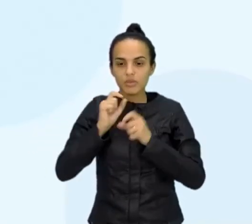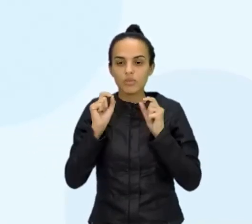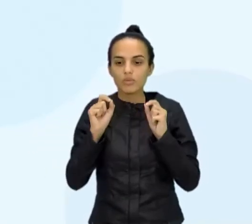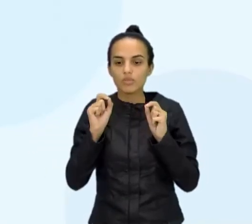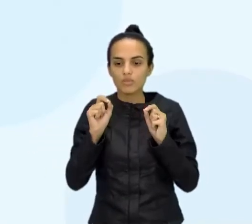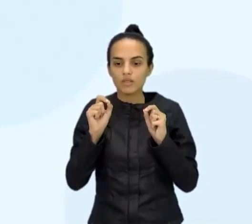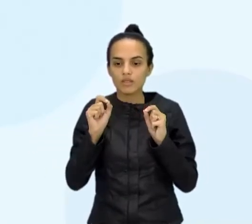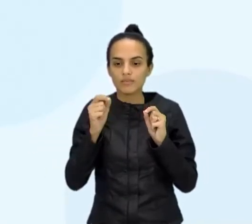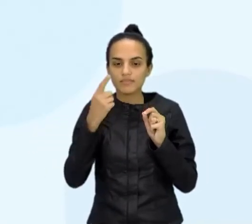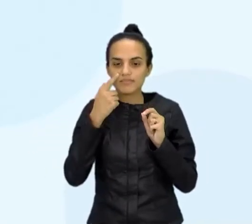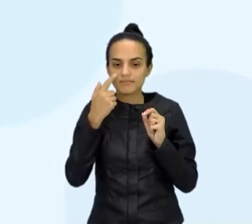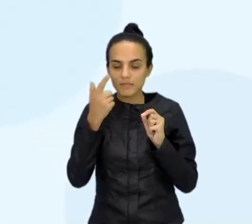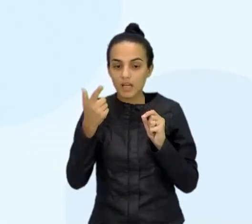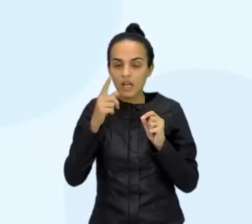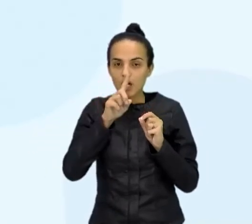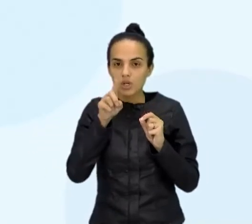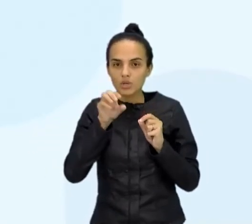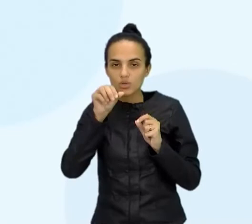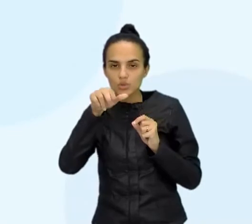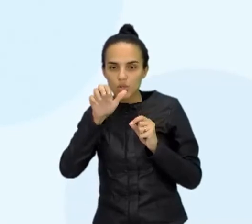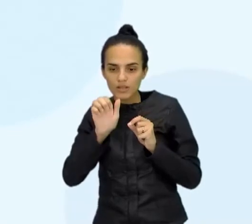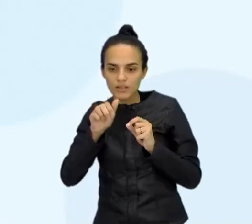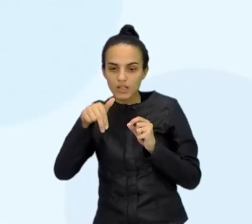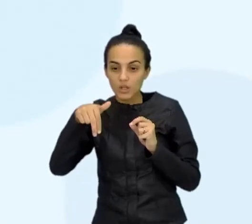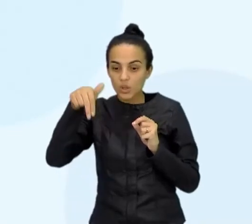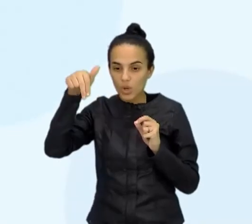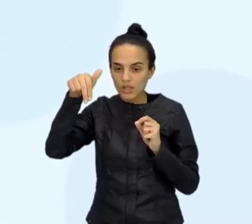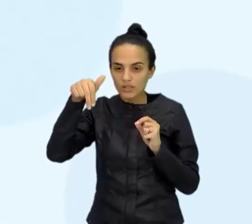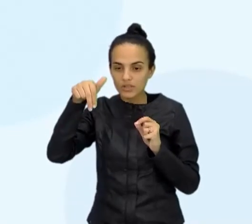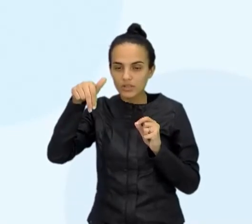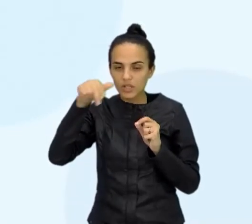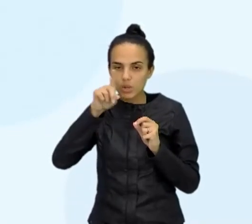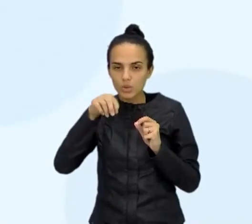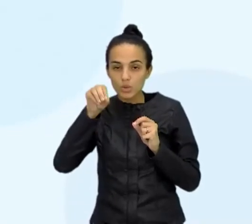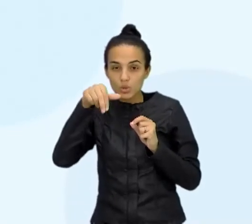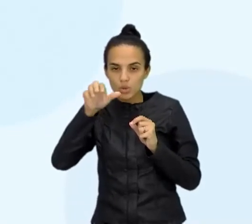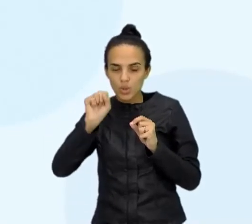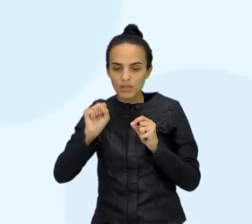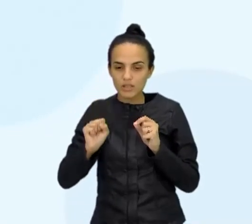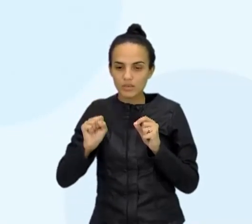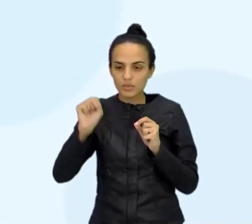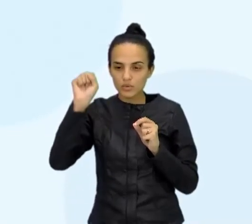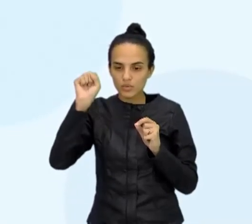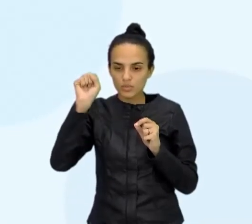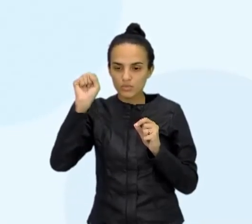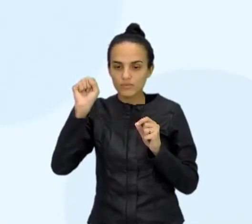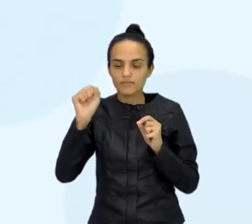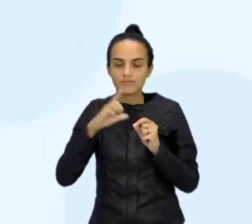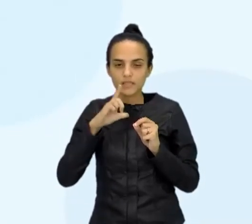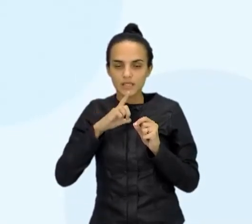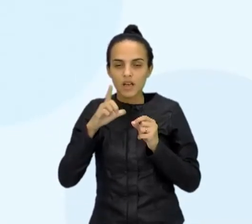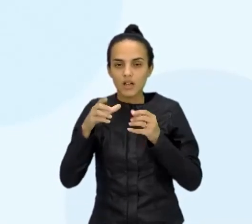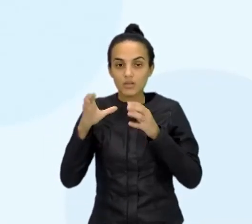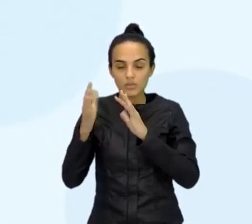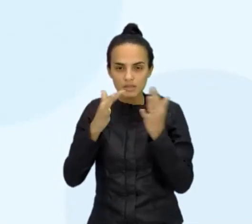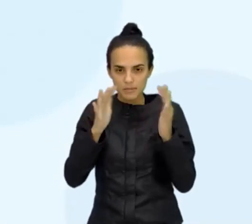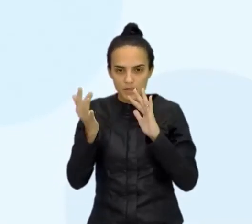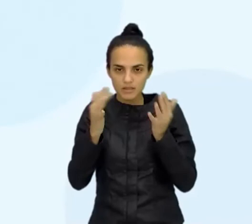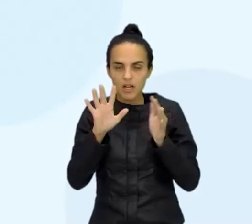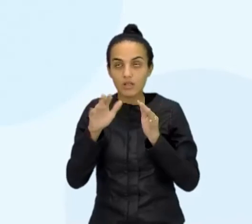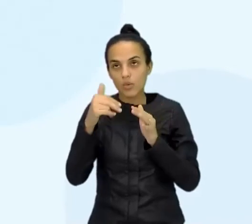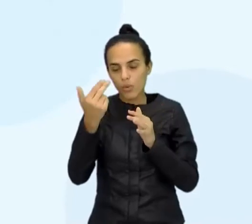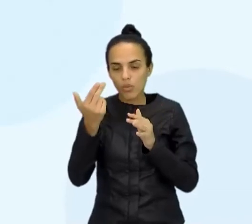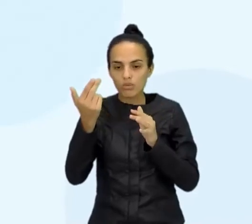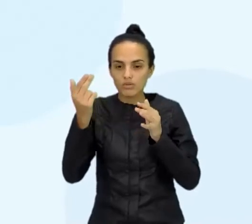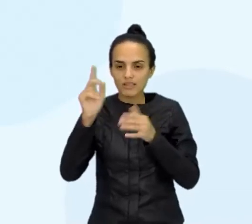uma estação está na zona norte e outra na zona sul da cidade, sujeito às condições ambientais e